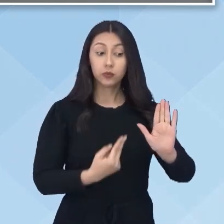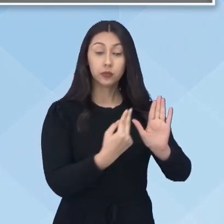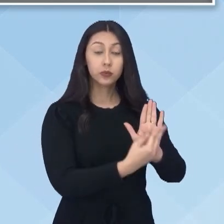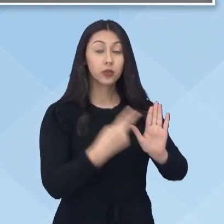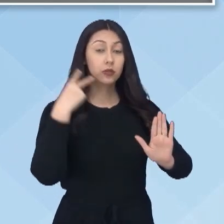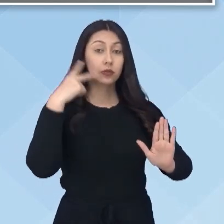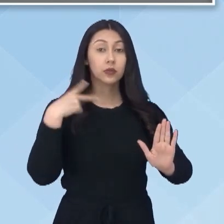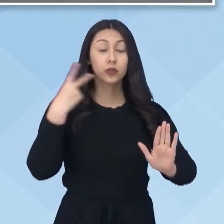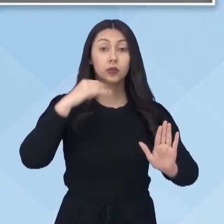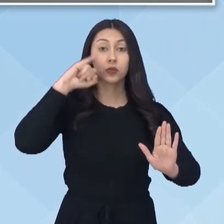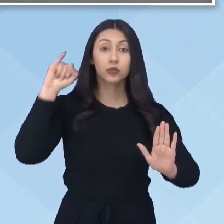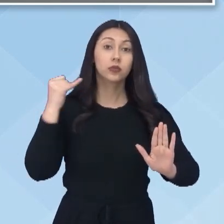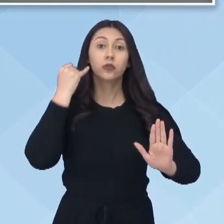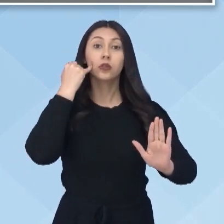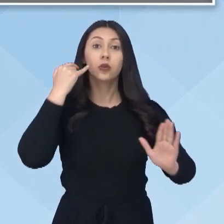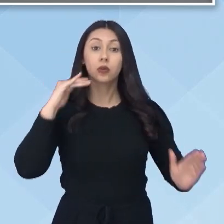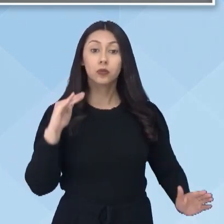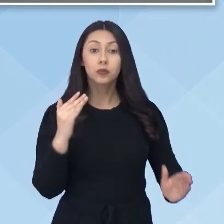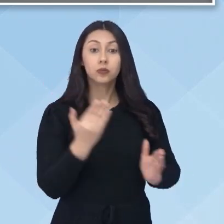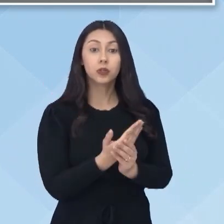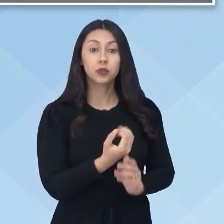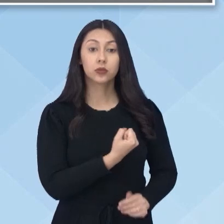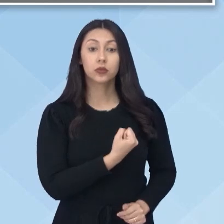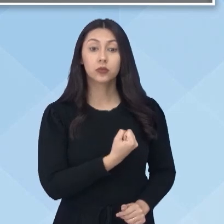Juvenil Silvério, ao processo número